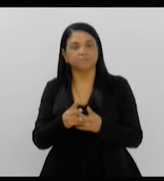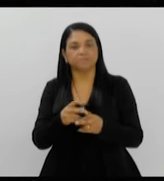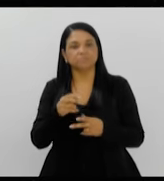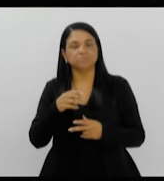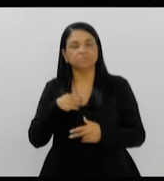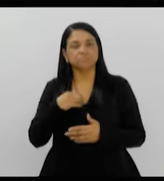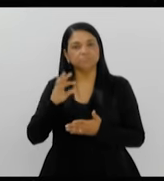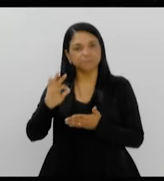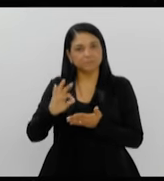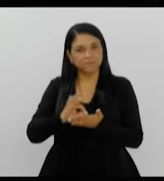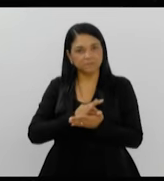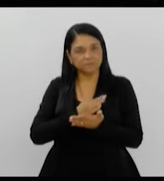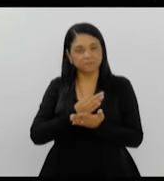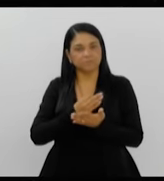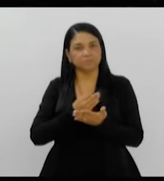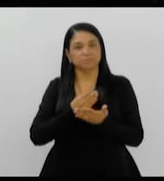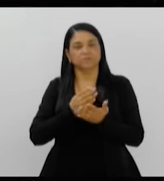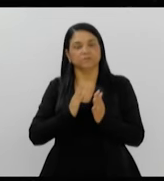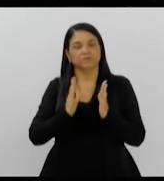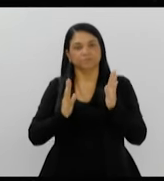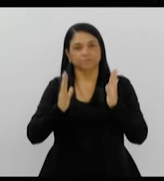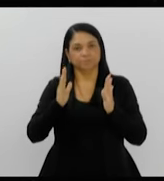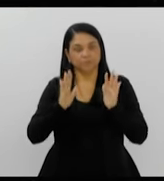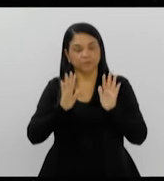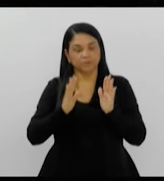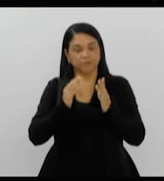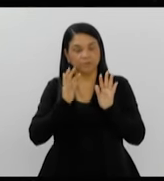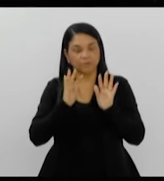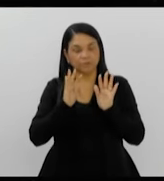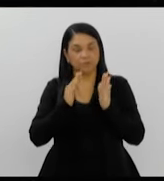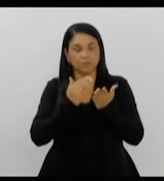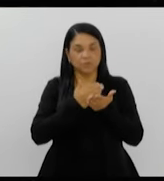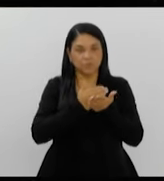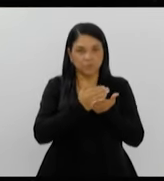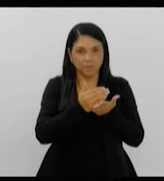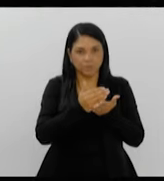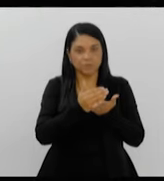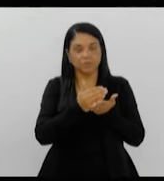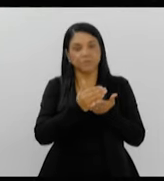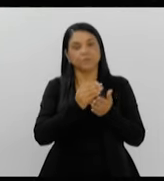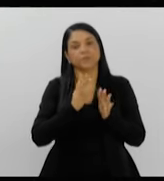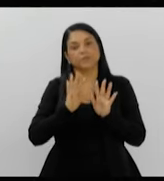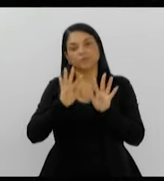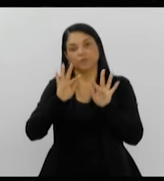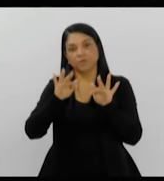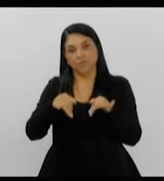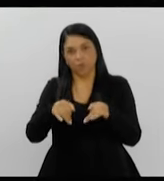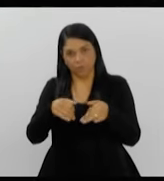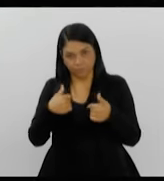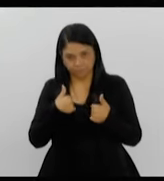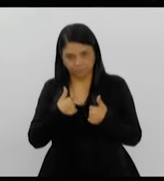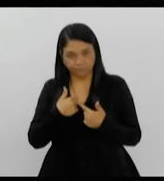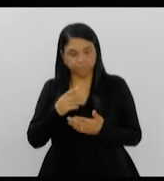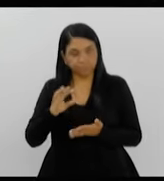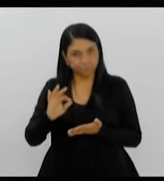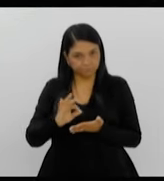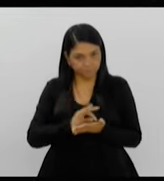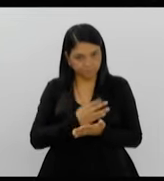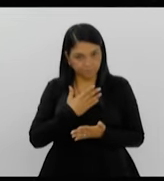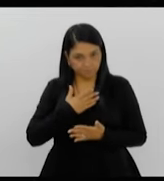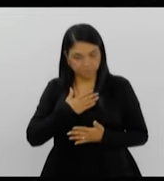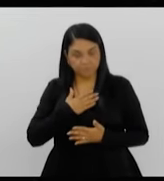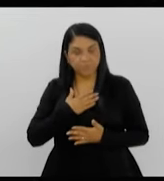falar no expediente Inicial e no expediente final se vossa